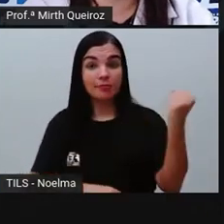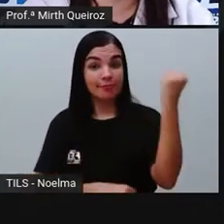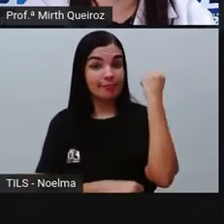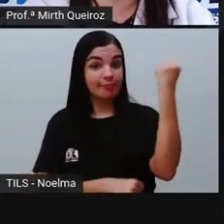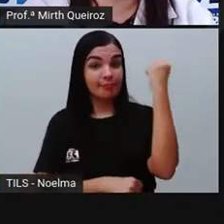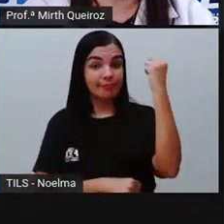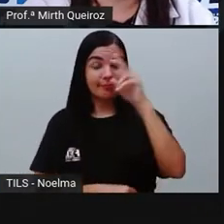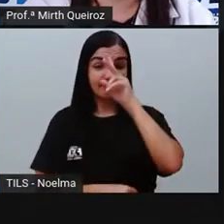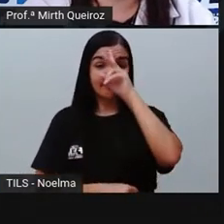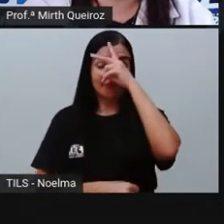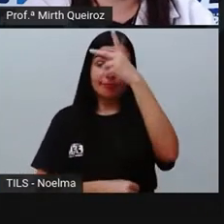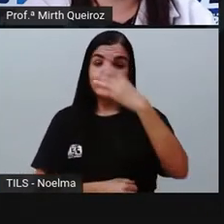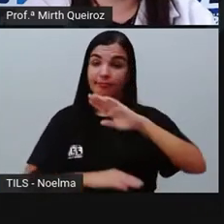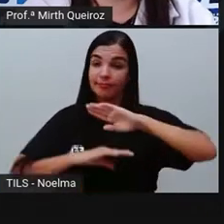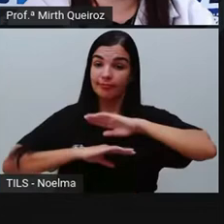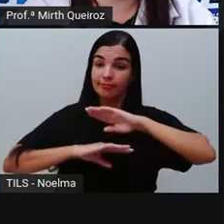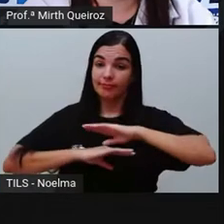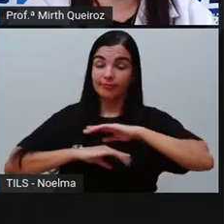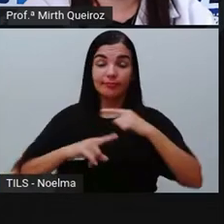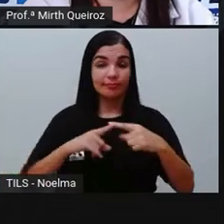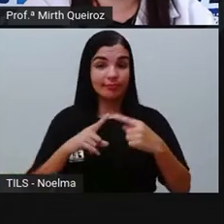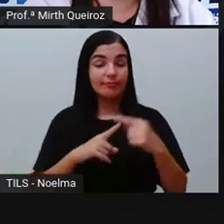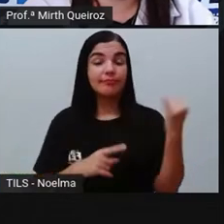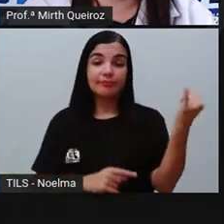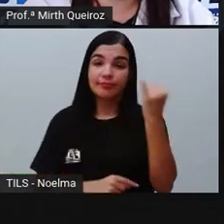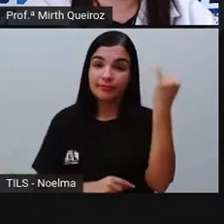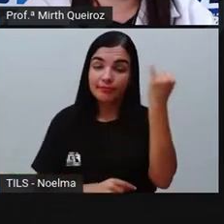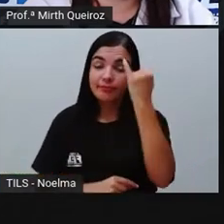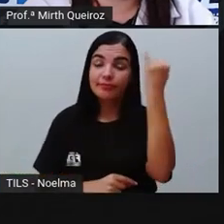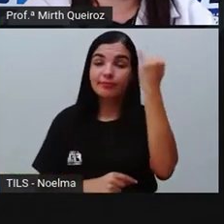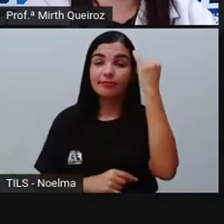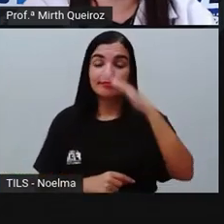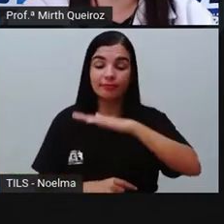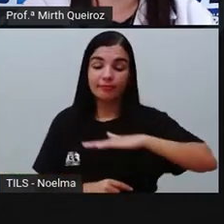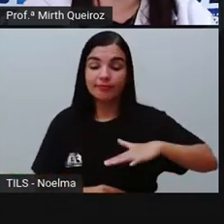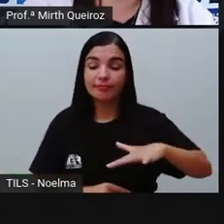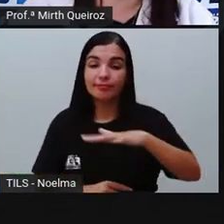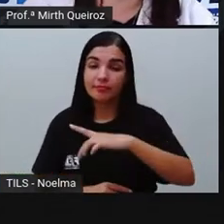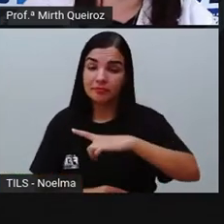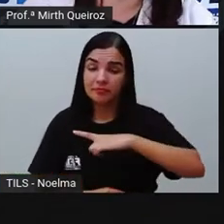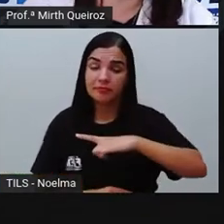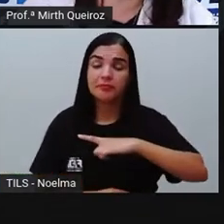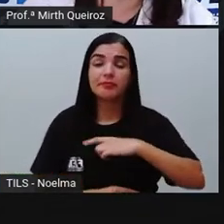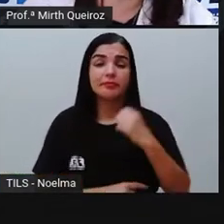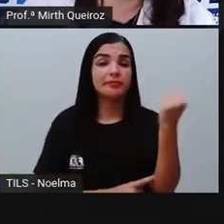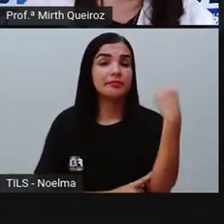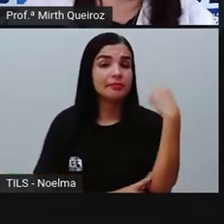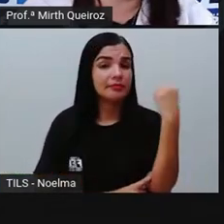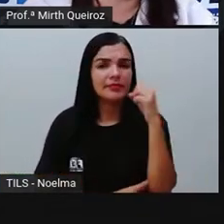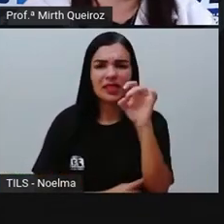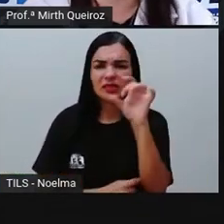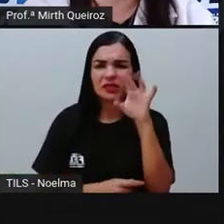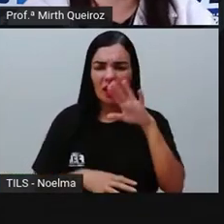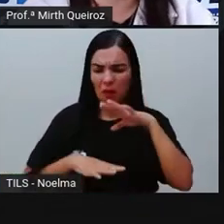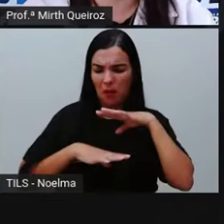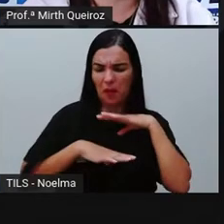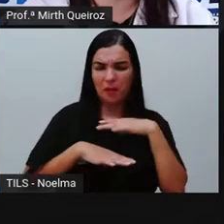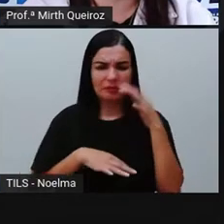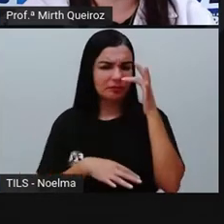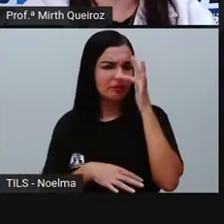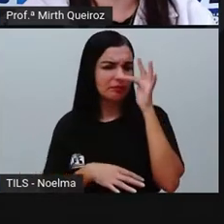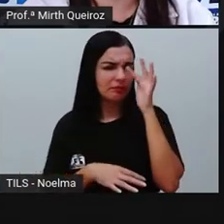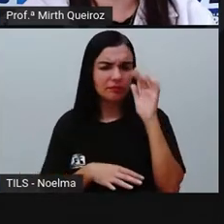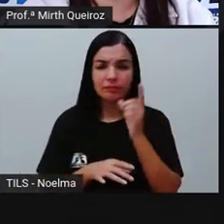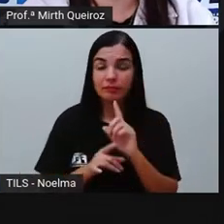atividade física, ela é importante aí desde a infância. Não é somente uma questão de estética, né? Quando a gente